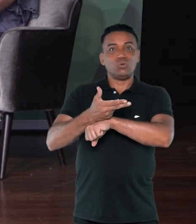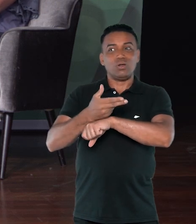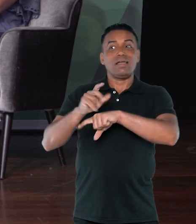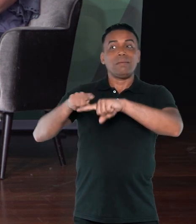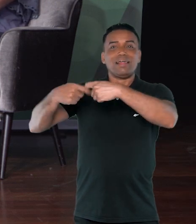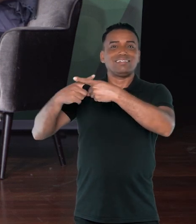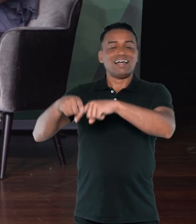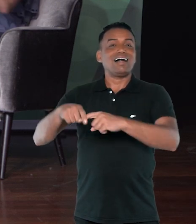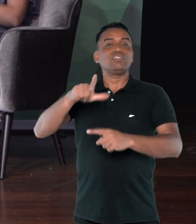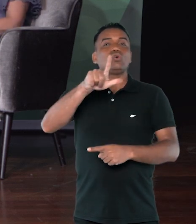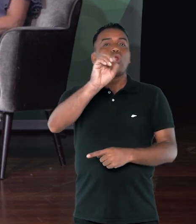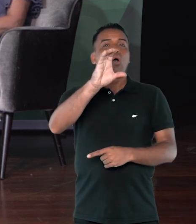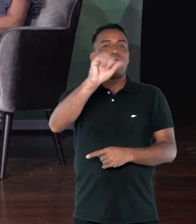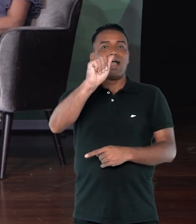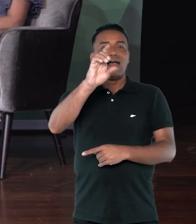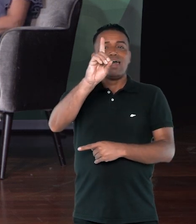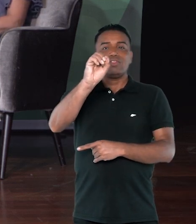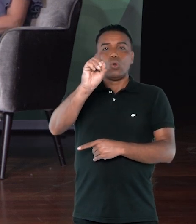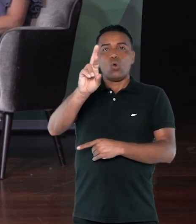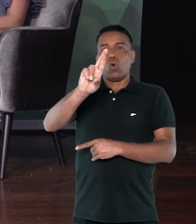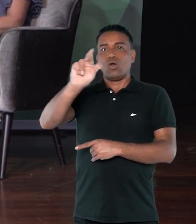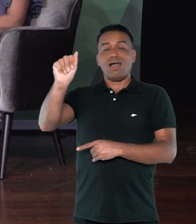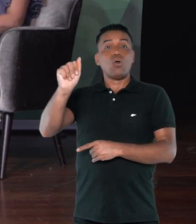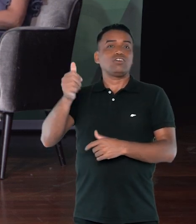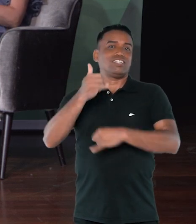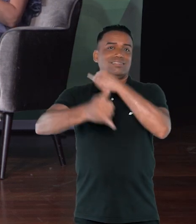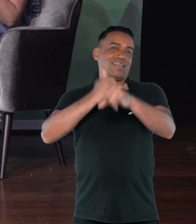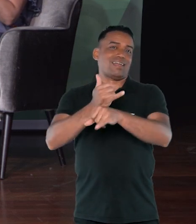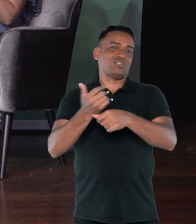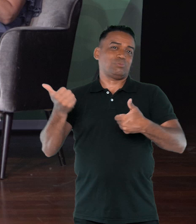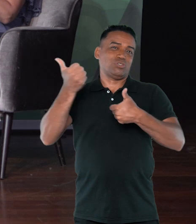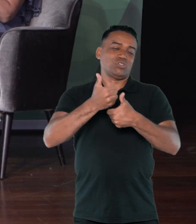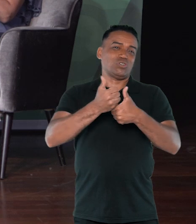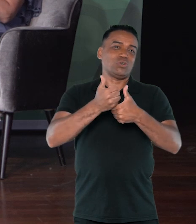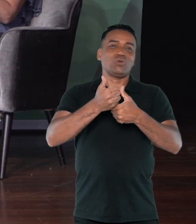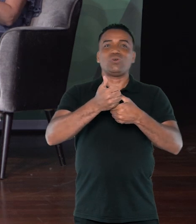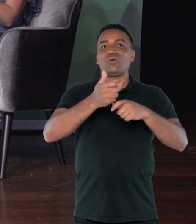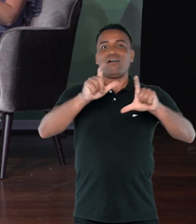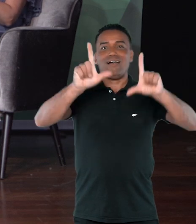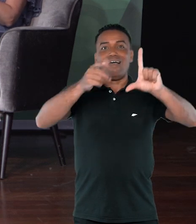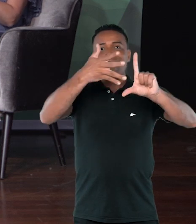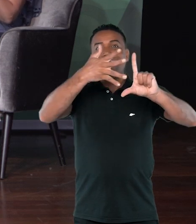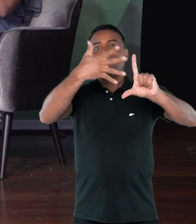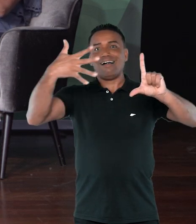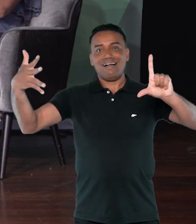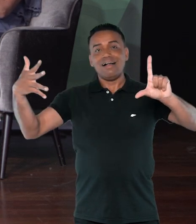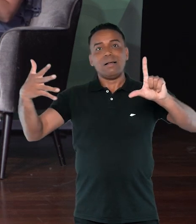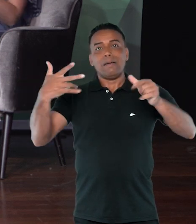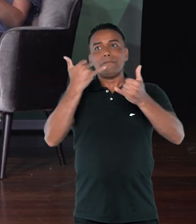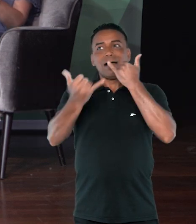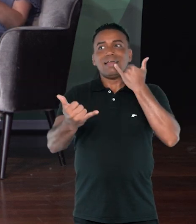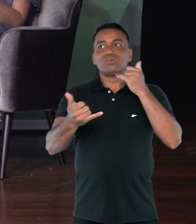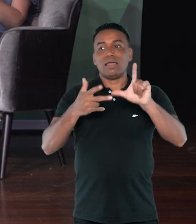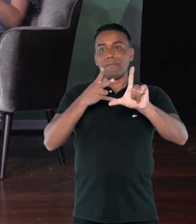na locadora, né? Hoje tem Netflix. Eu falava, gente, agora filme virou minissérie, né? Porque você começa a ver, o